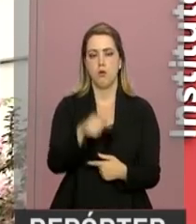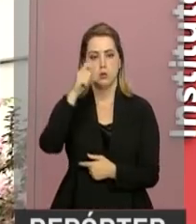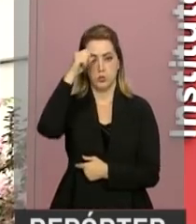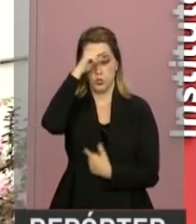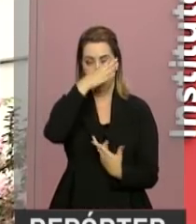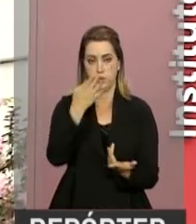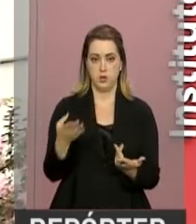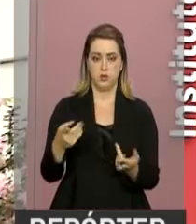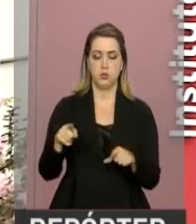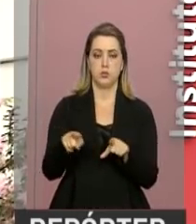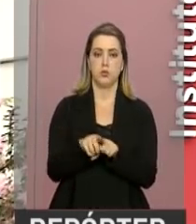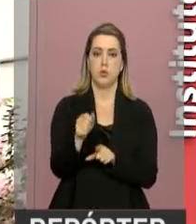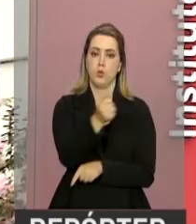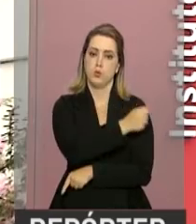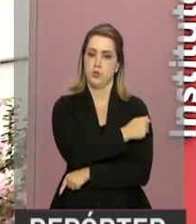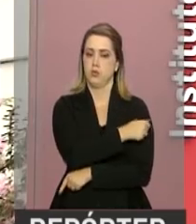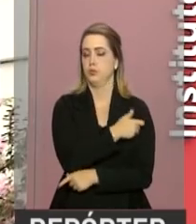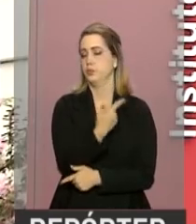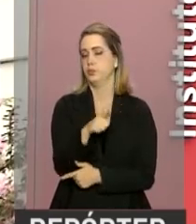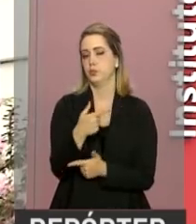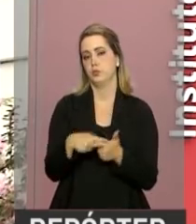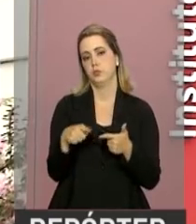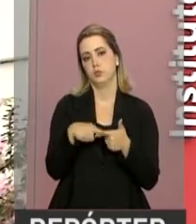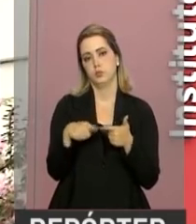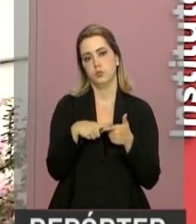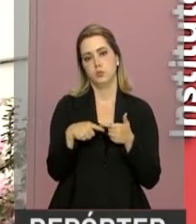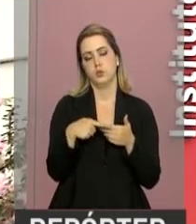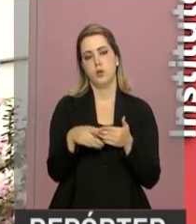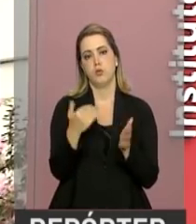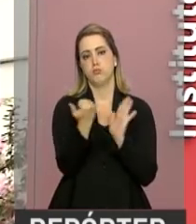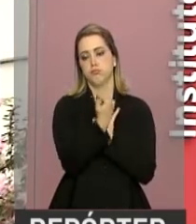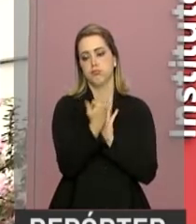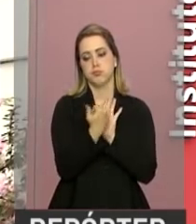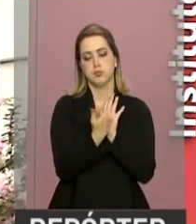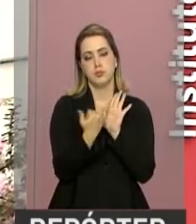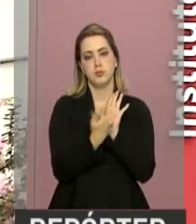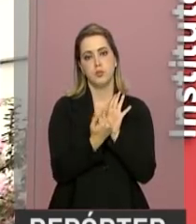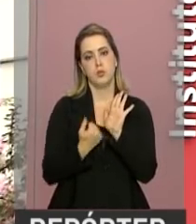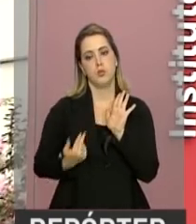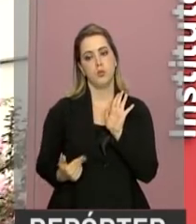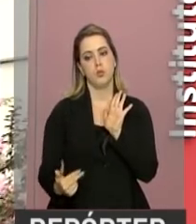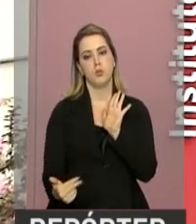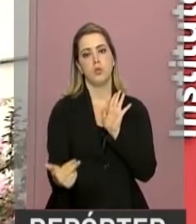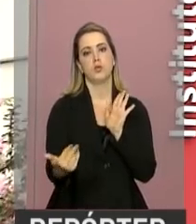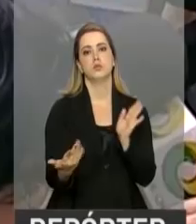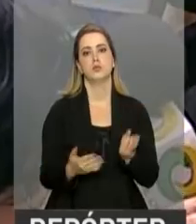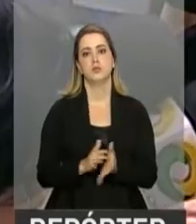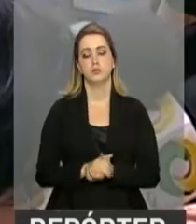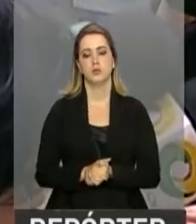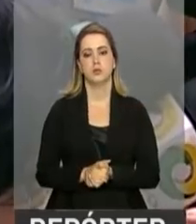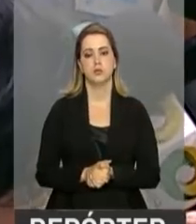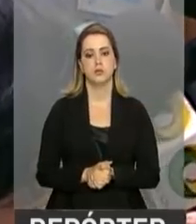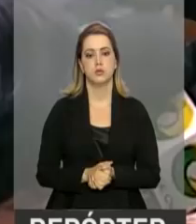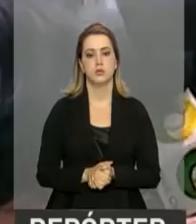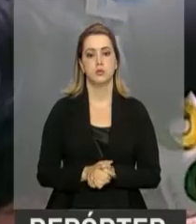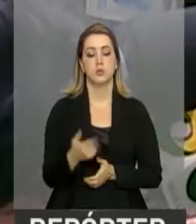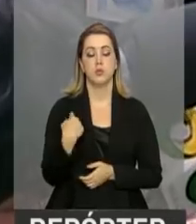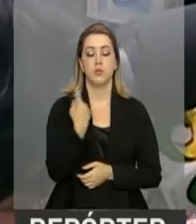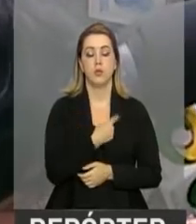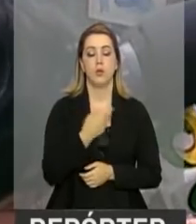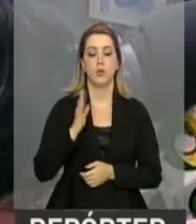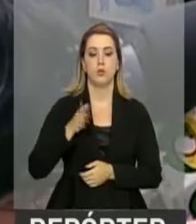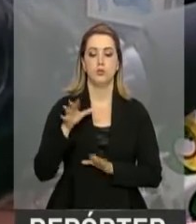de semana. Os alunos não serão prejudicados e o cronograma de divulgação do resultado está mantido. Nós já fizemos todo